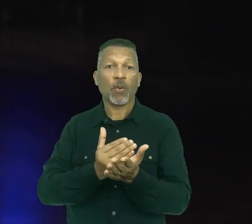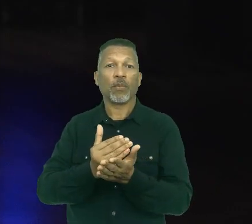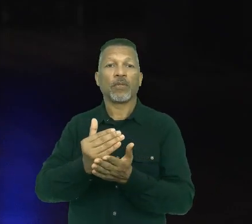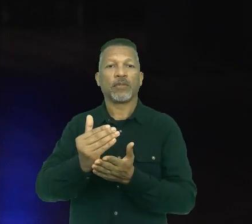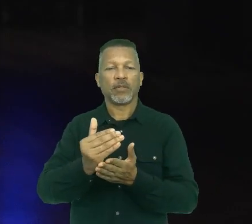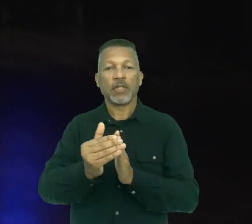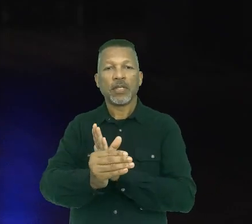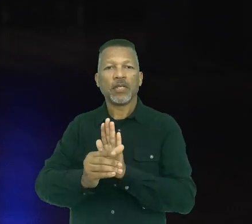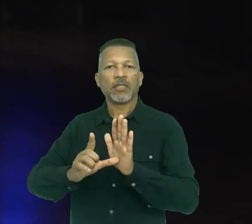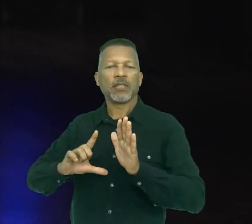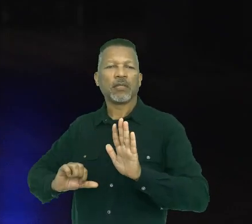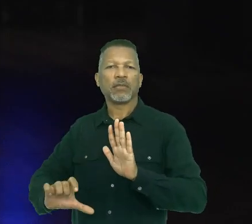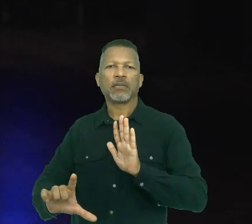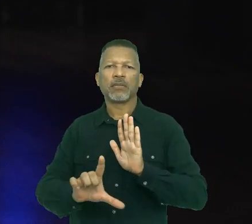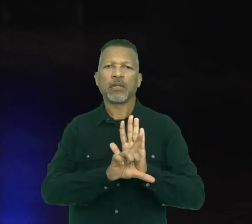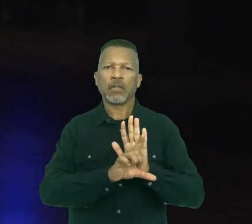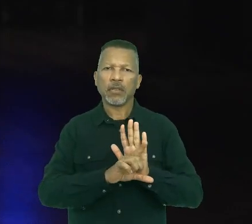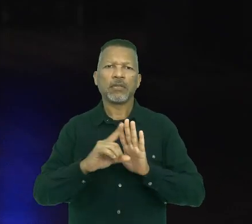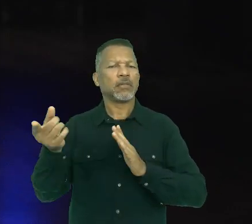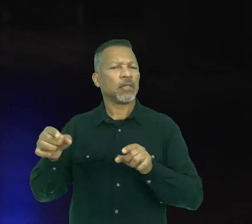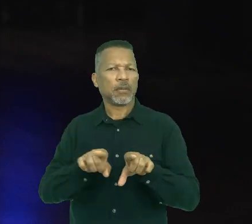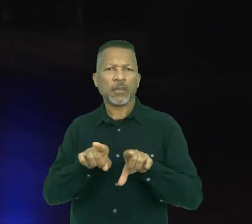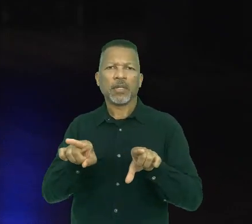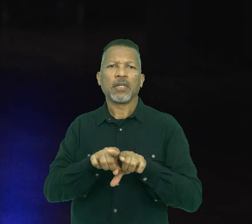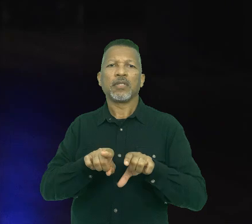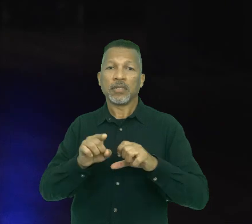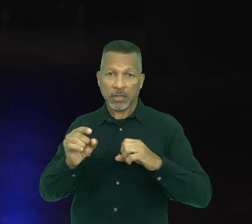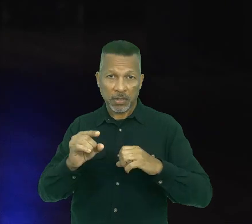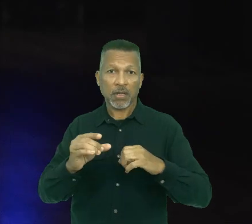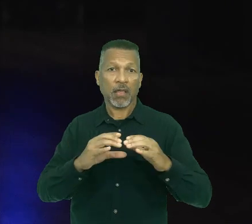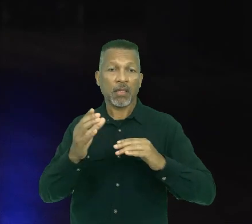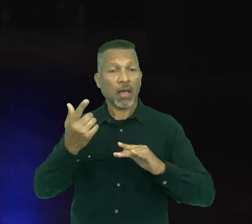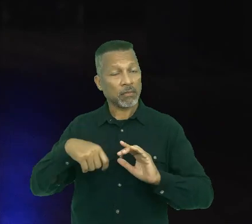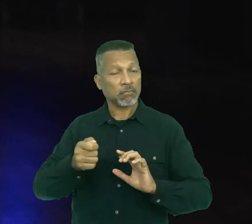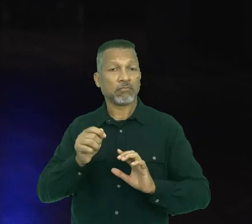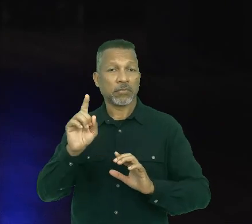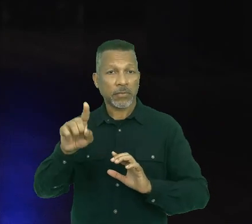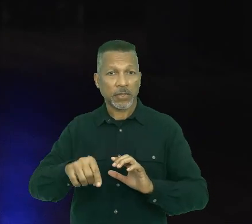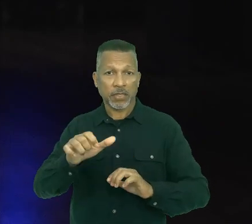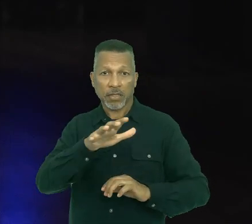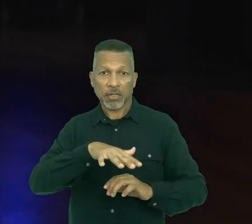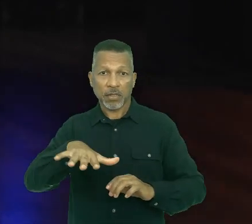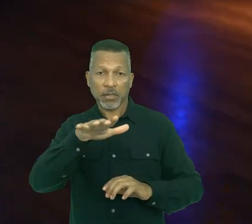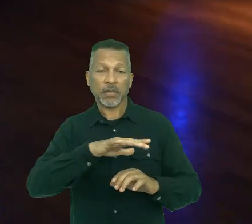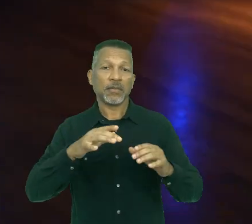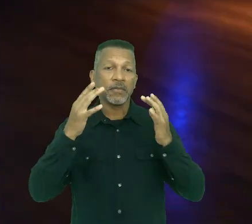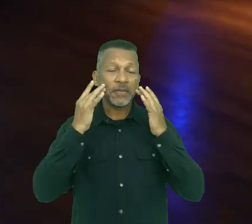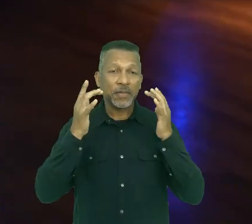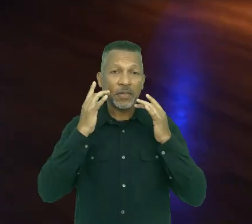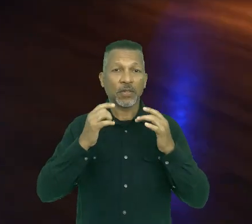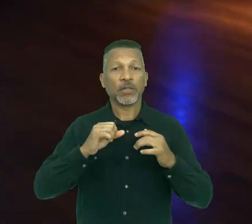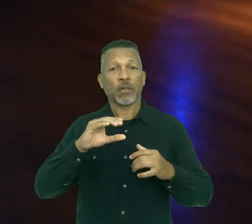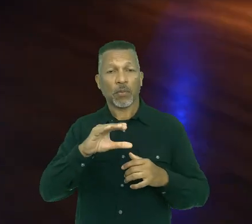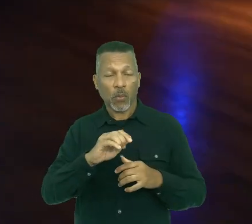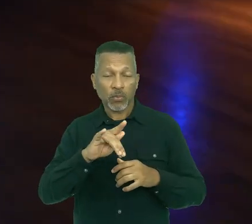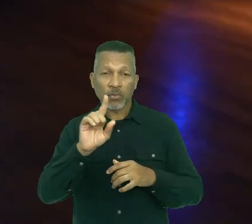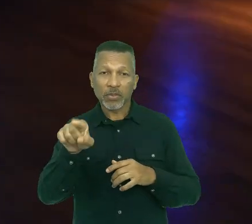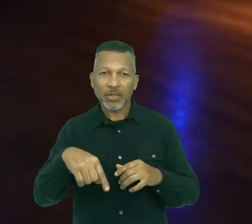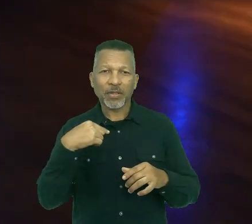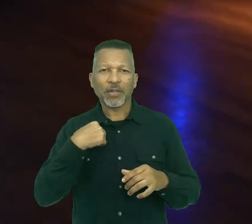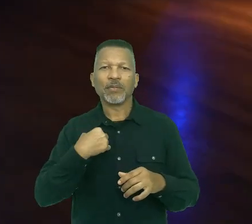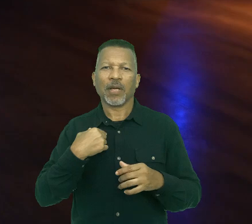mesmo antes das leis, antes de editais que tinham espaços como o espaço do Teatro de Bolso. E como a gente recebe